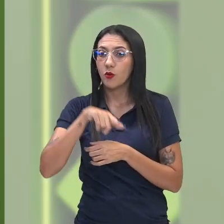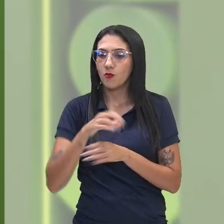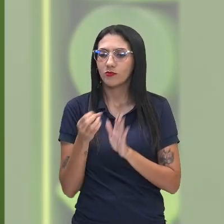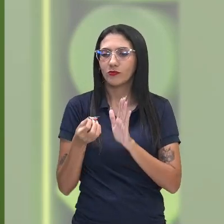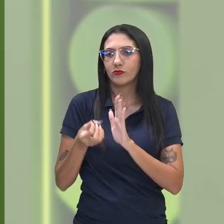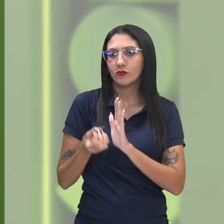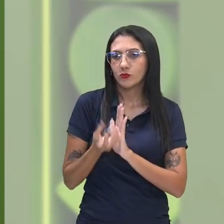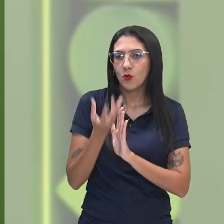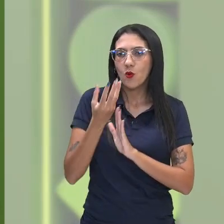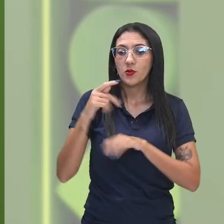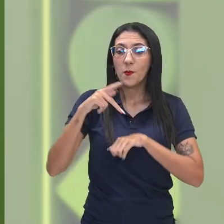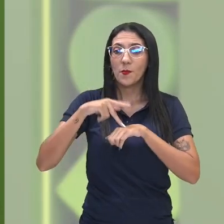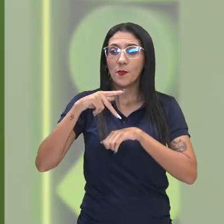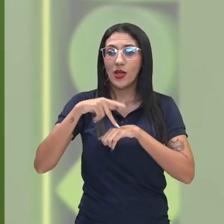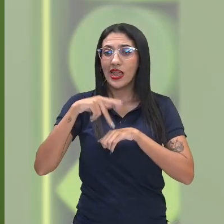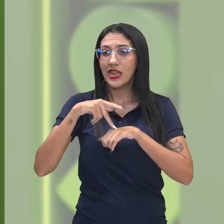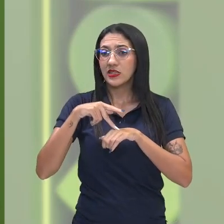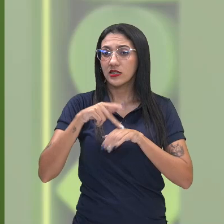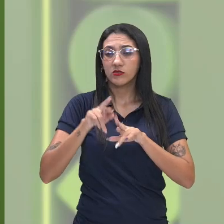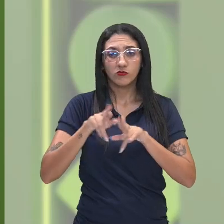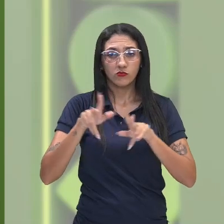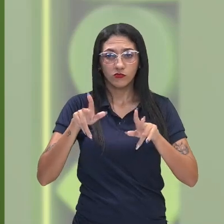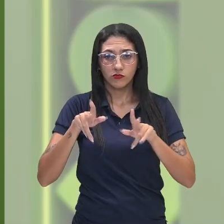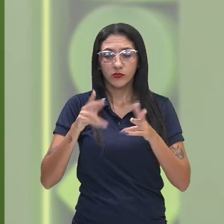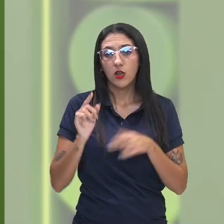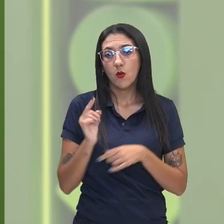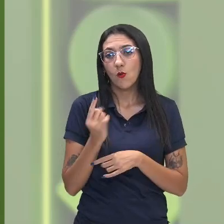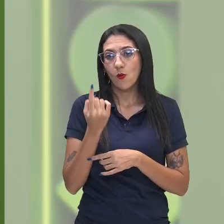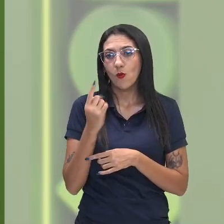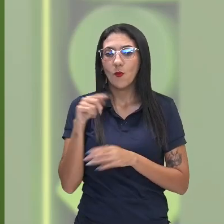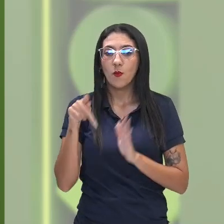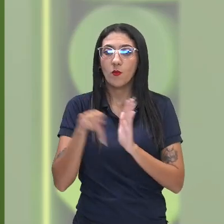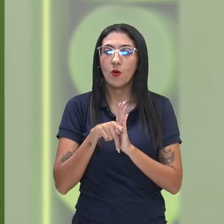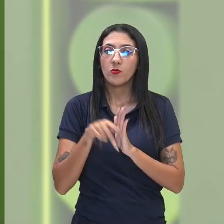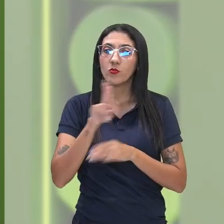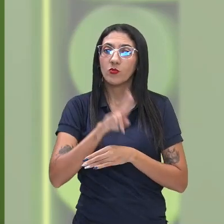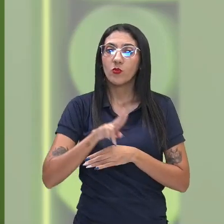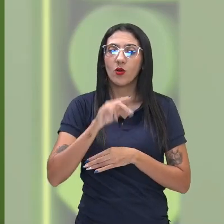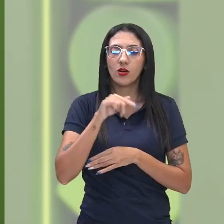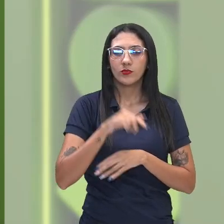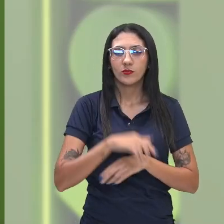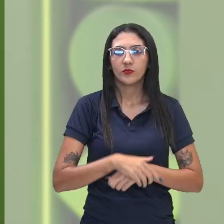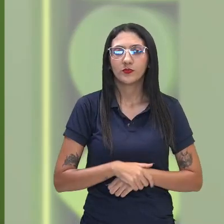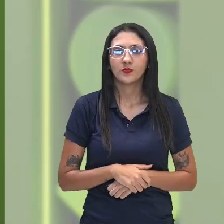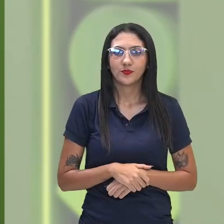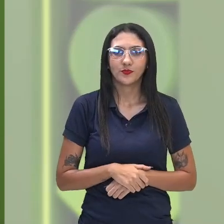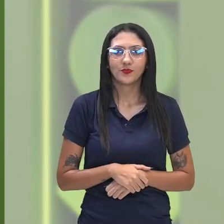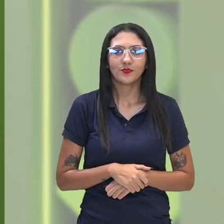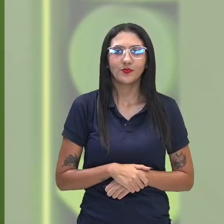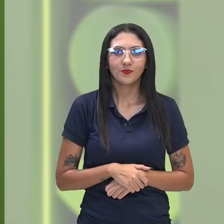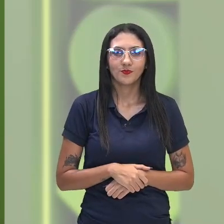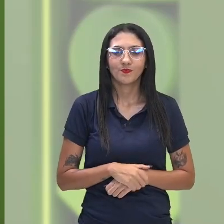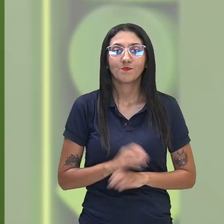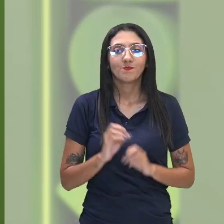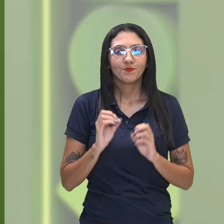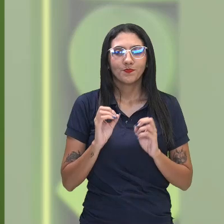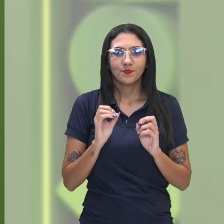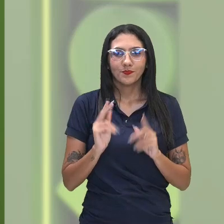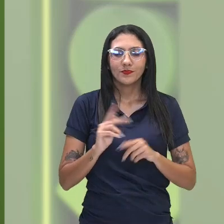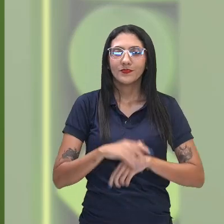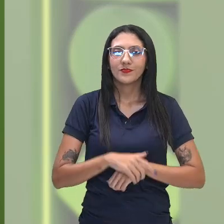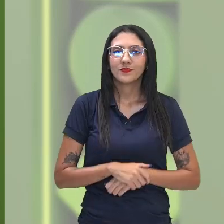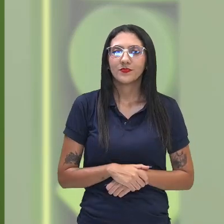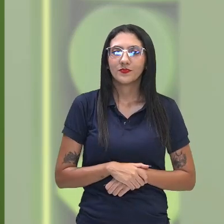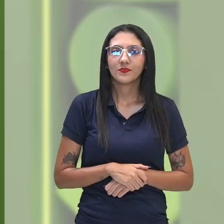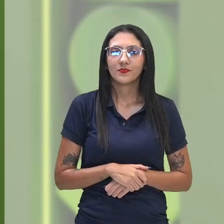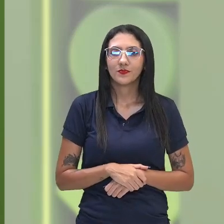rochas, a gente tem tipos de rochas diferentes. E uma delas é essa que é formada por atividades vulcânicas, certo? E aí a gente pôde